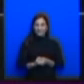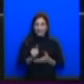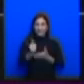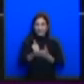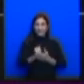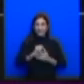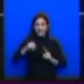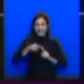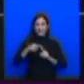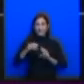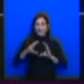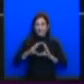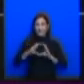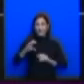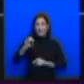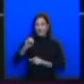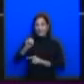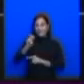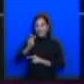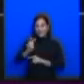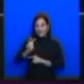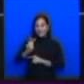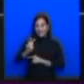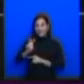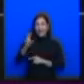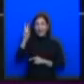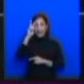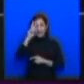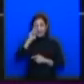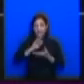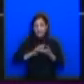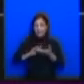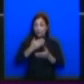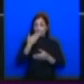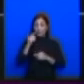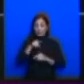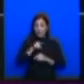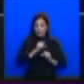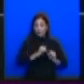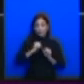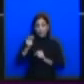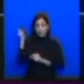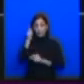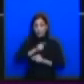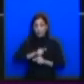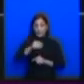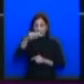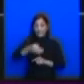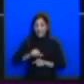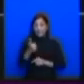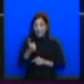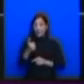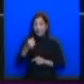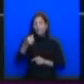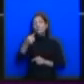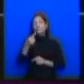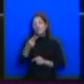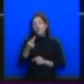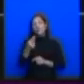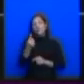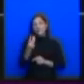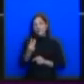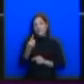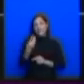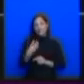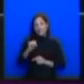Vem chegando mais uma bola, 05. 05. Lembrando que na Loto Fácil você pode levar prêmios acertando 11, 12, 13, 14